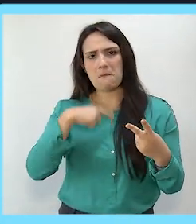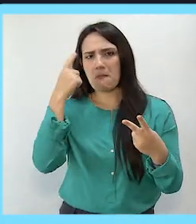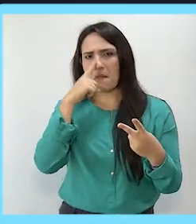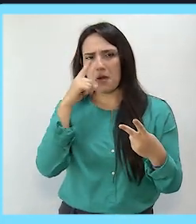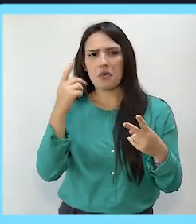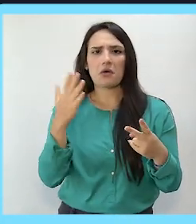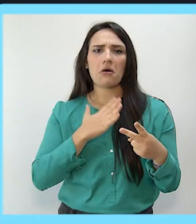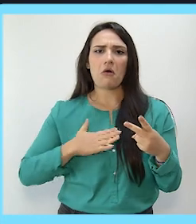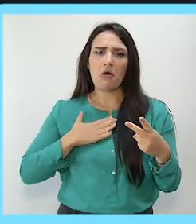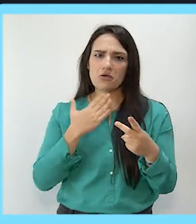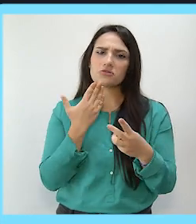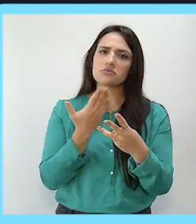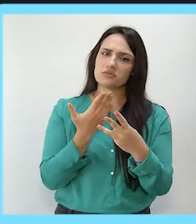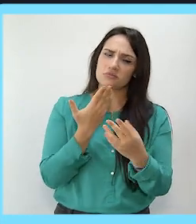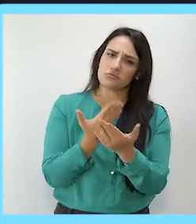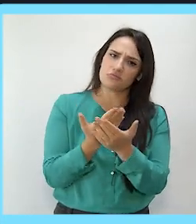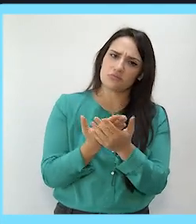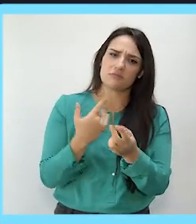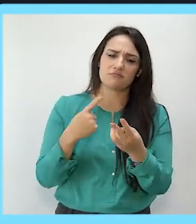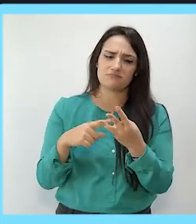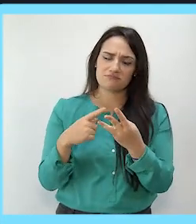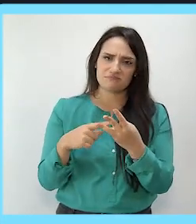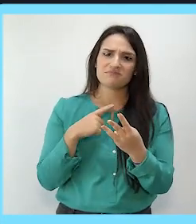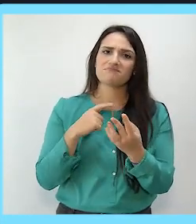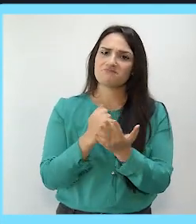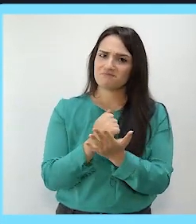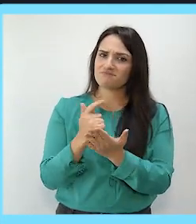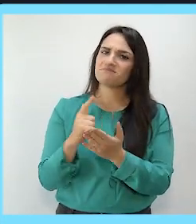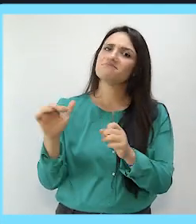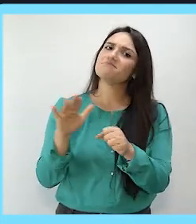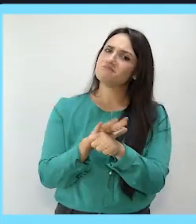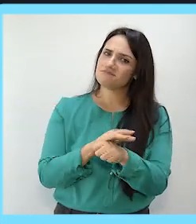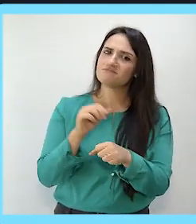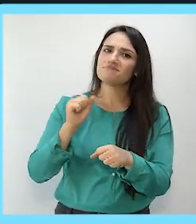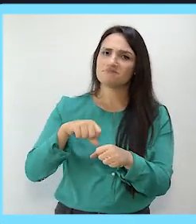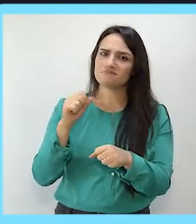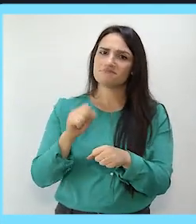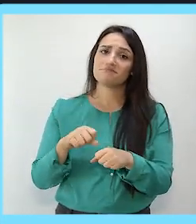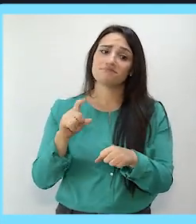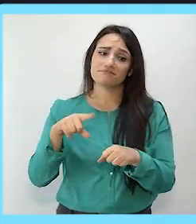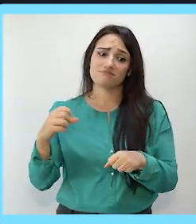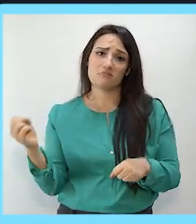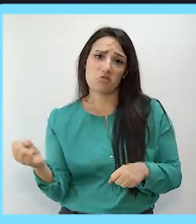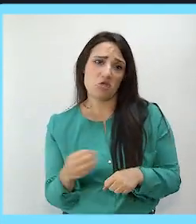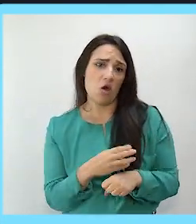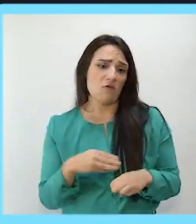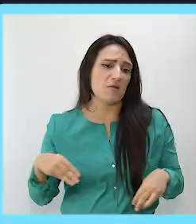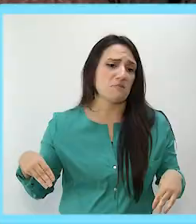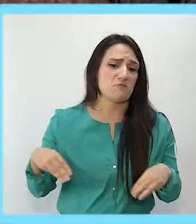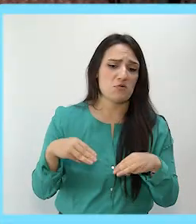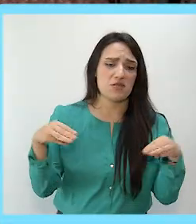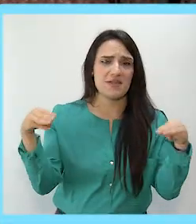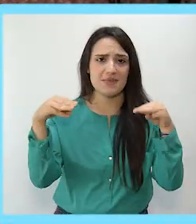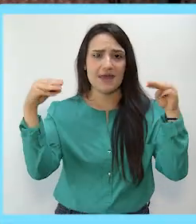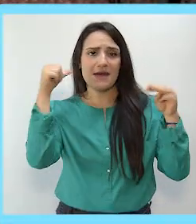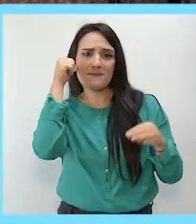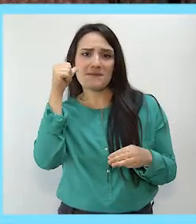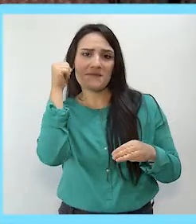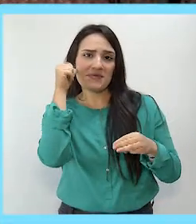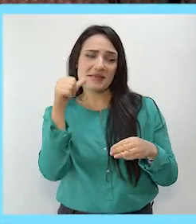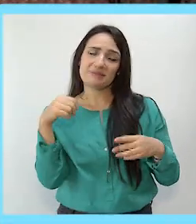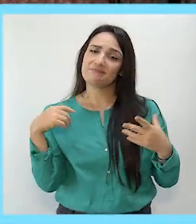mãe, gosta muito de estudar, então imagina, né? A agenda das mulheres modernas, né?